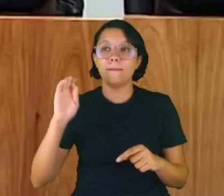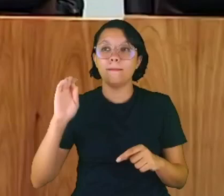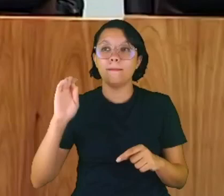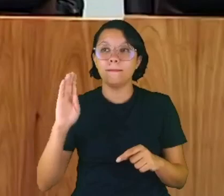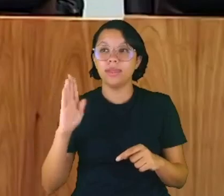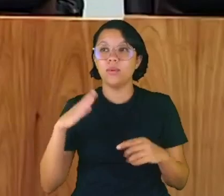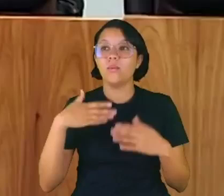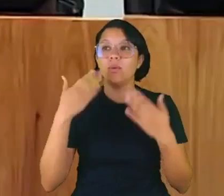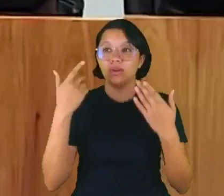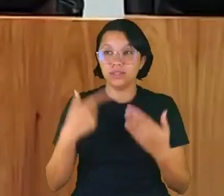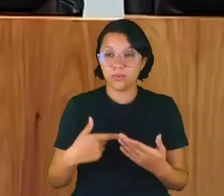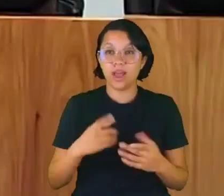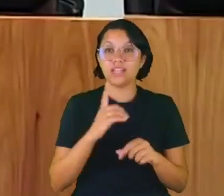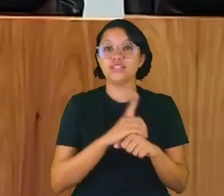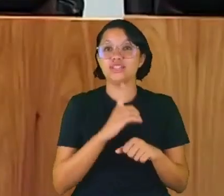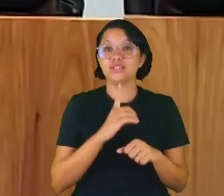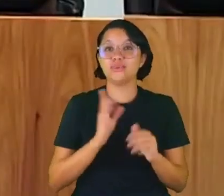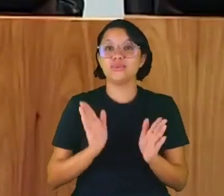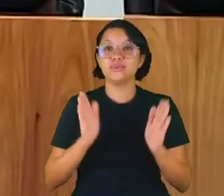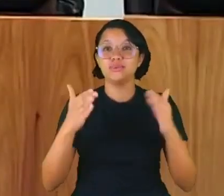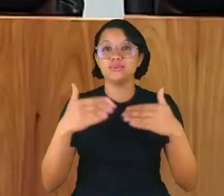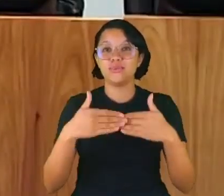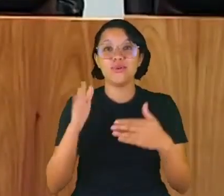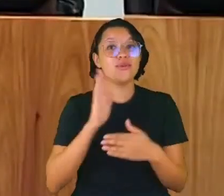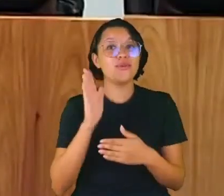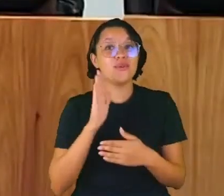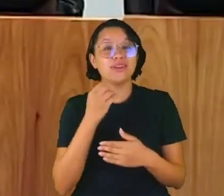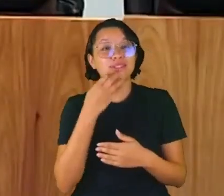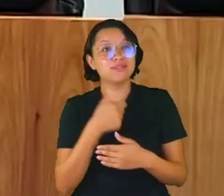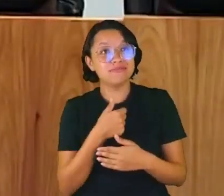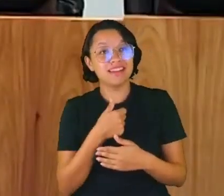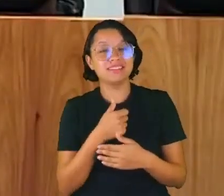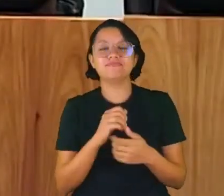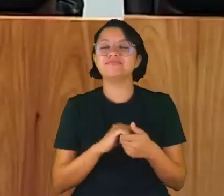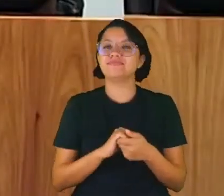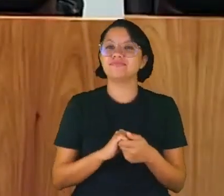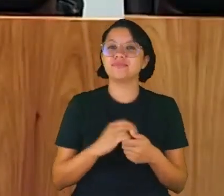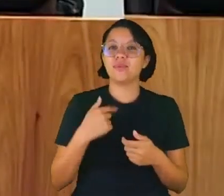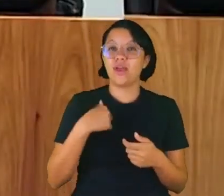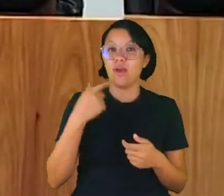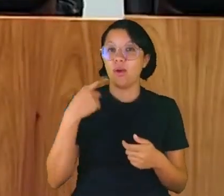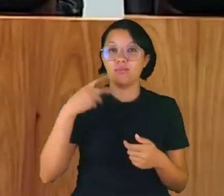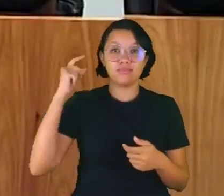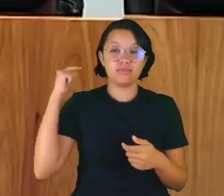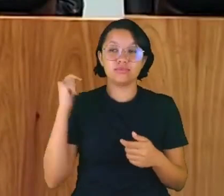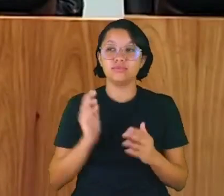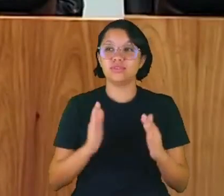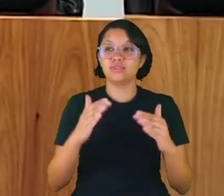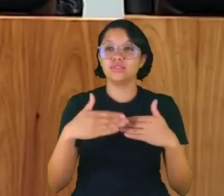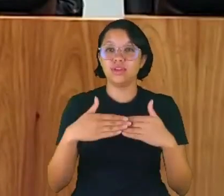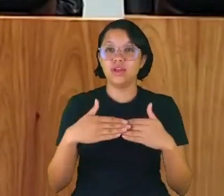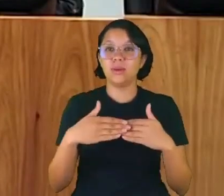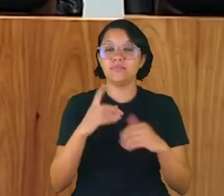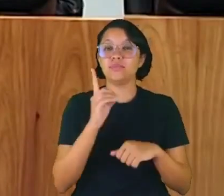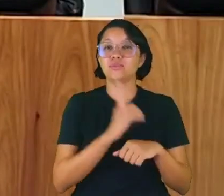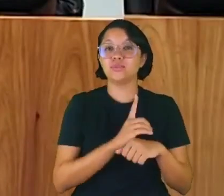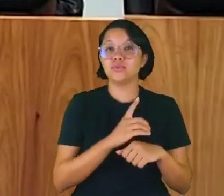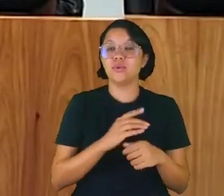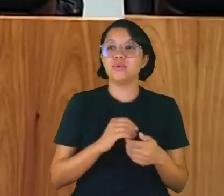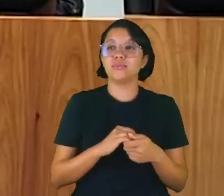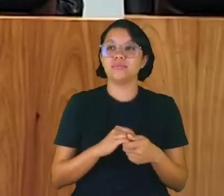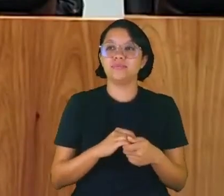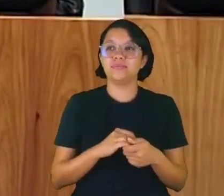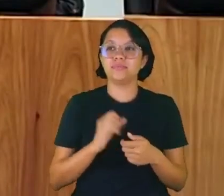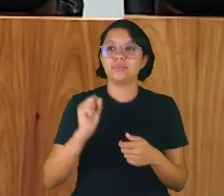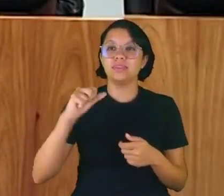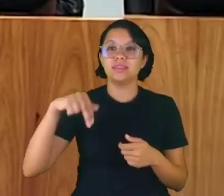a mão do ministro e sorri. Oi, meu querido, tudo bem? Quando eu fui diretor do fórum lá da comarca de Santo André, um período extremamente gostoso da vida,